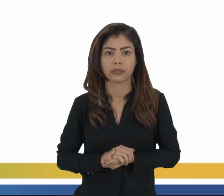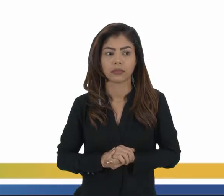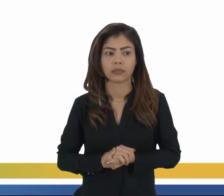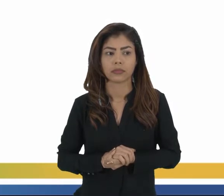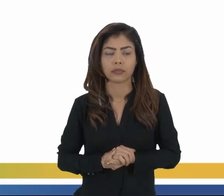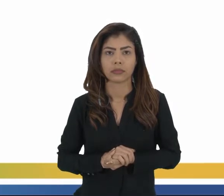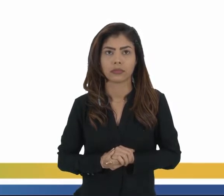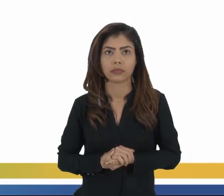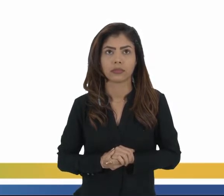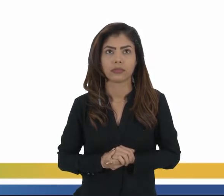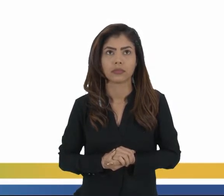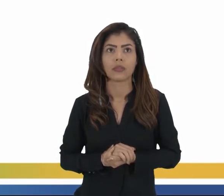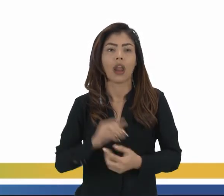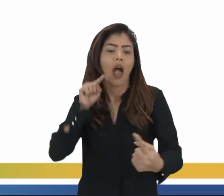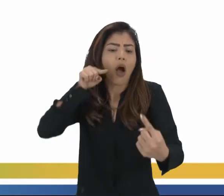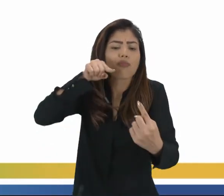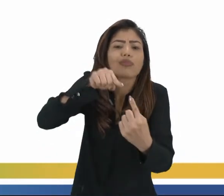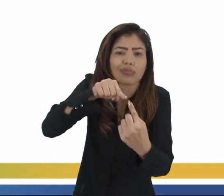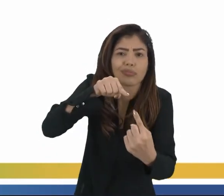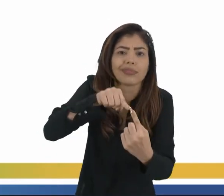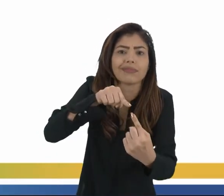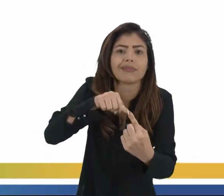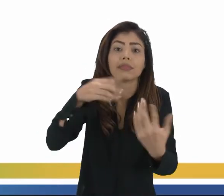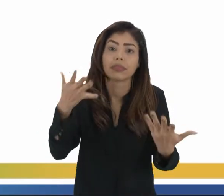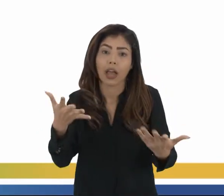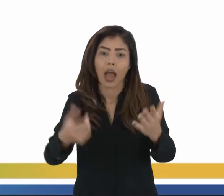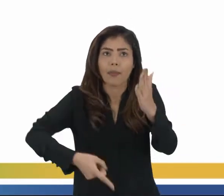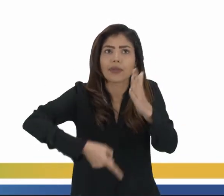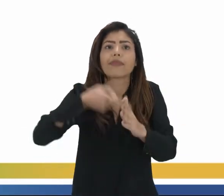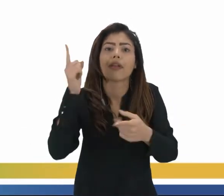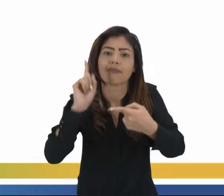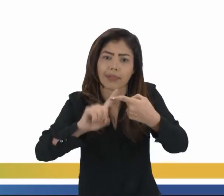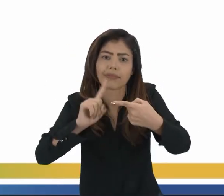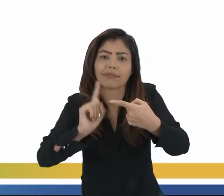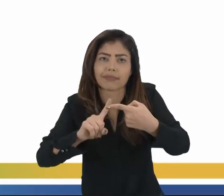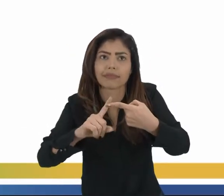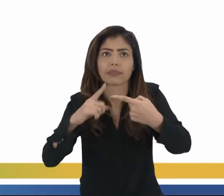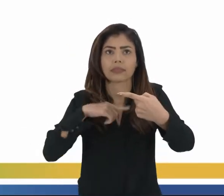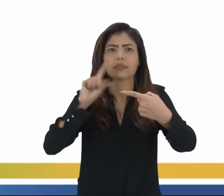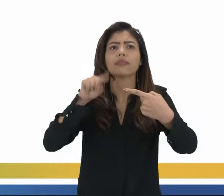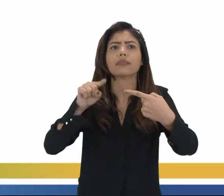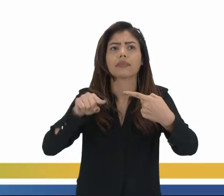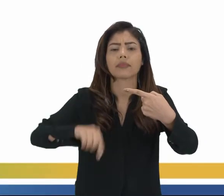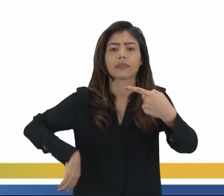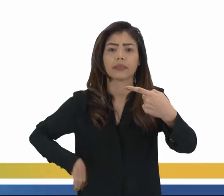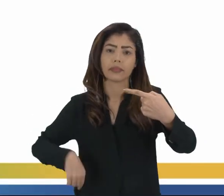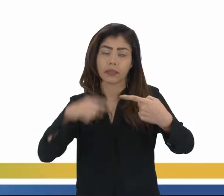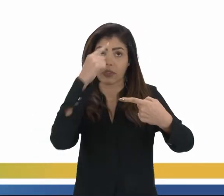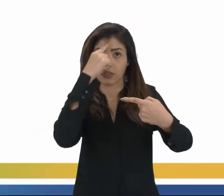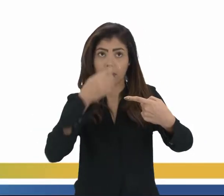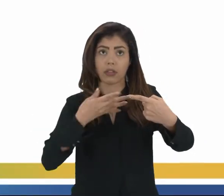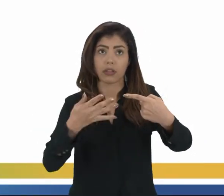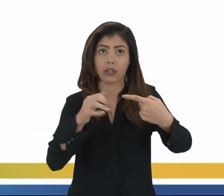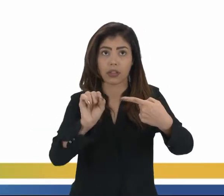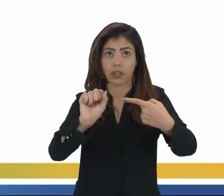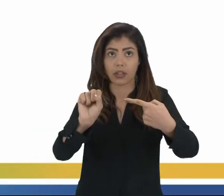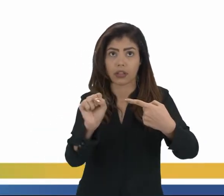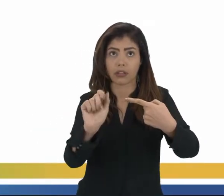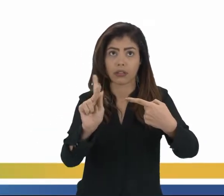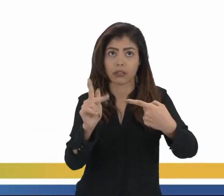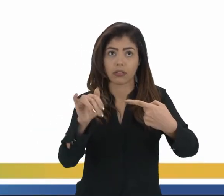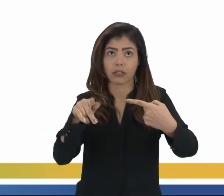de cercania, de proximidade. Primeira frase que temos aí no slide é: representaram um